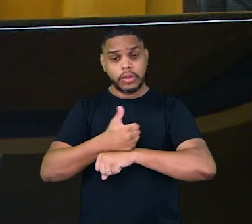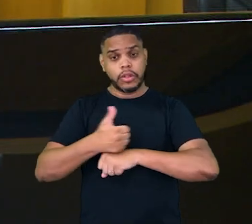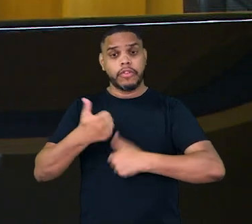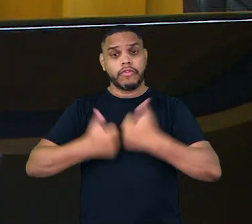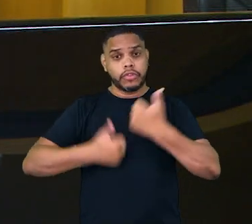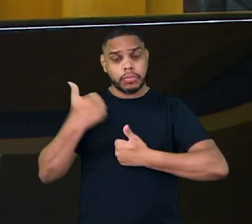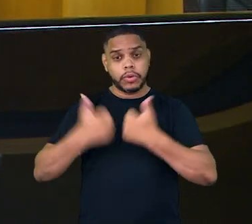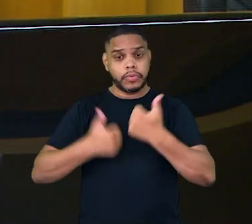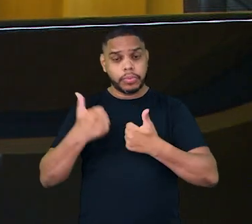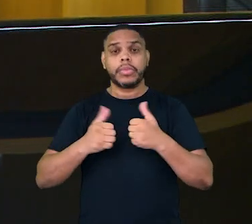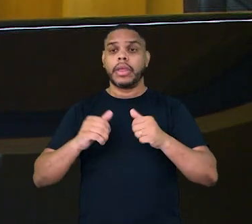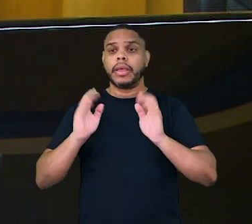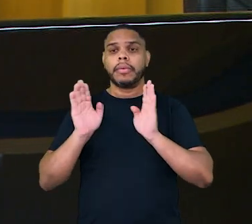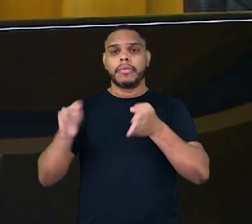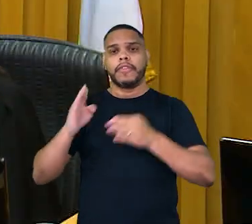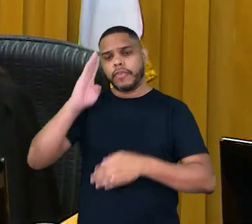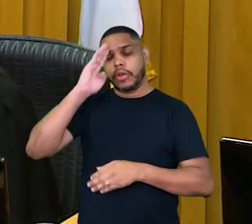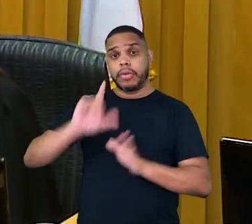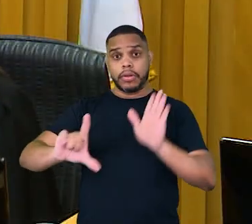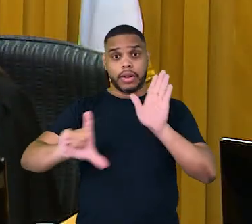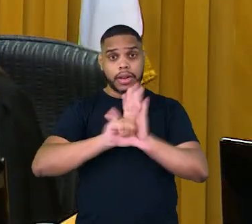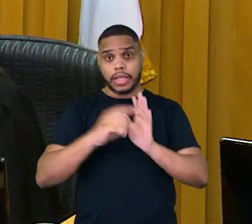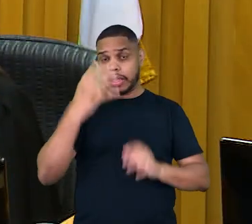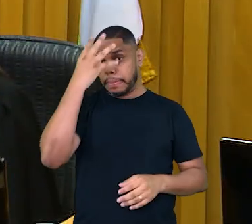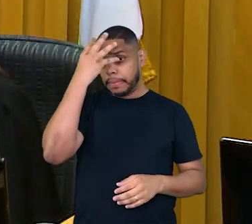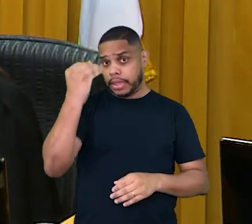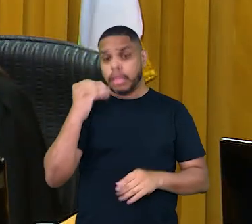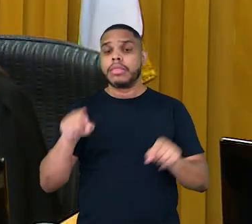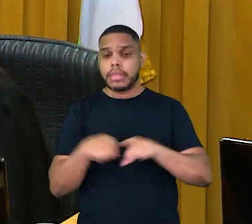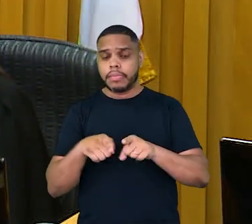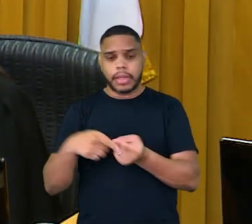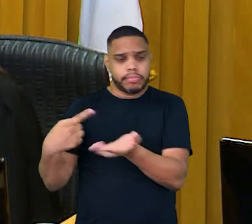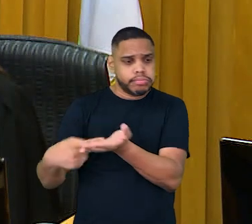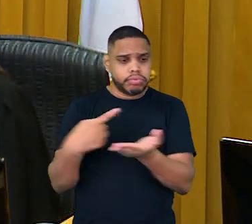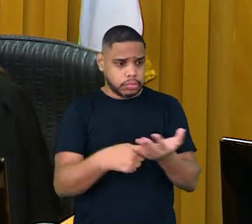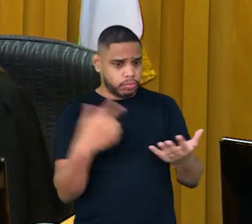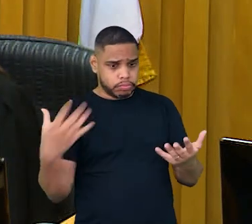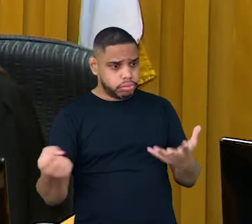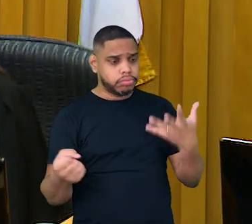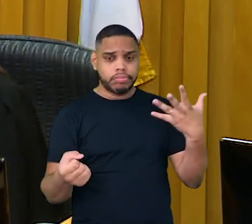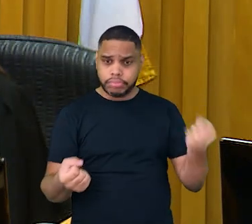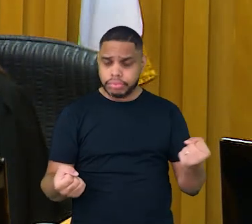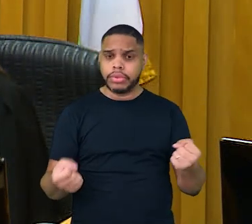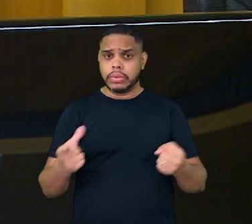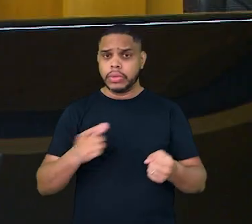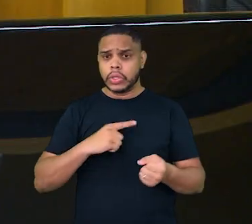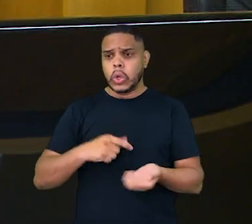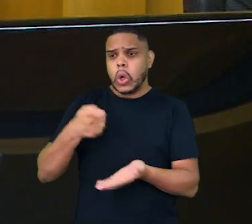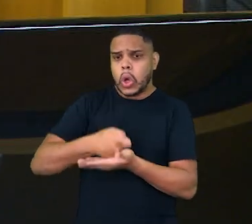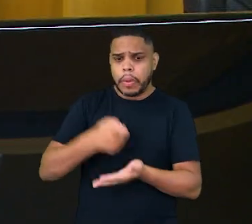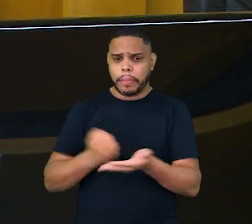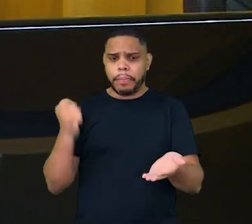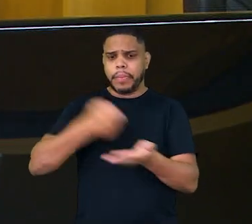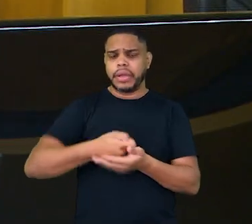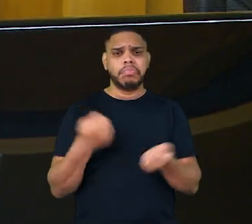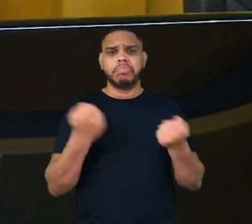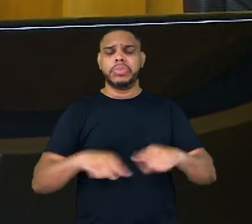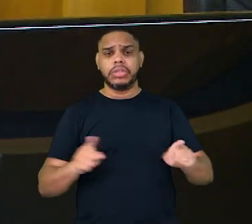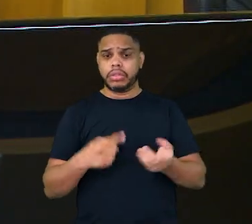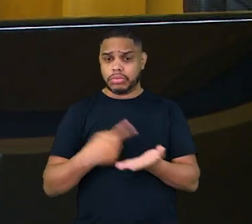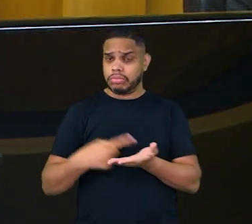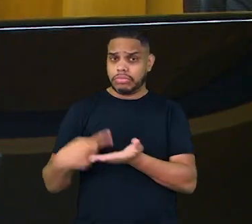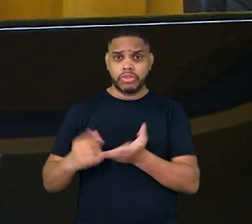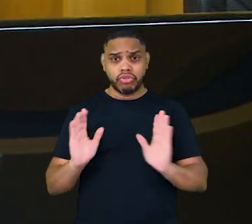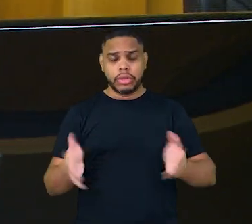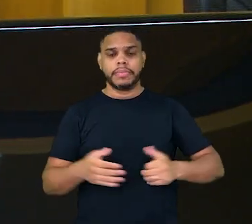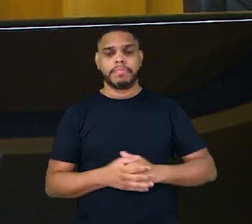regidos exclusivamente pela Lei Pelé. Além disso, houve um acordo entre as partes, eliminando qualquer obrigação de pagamento extra. De